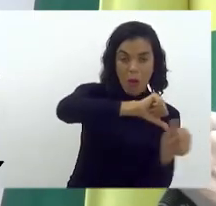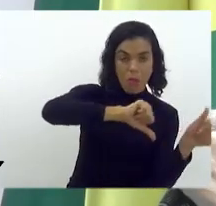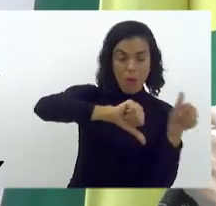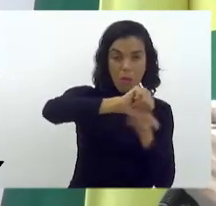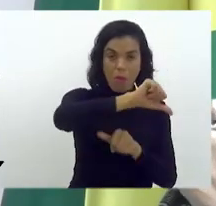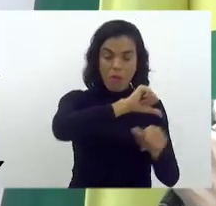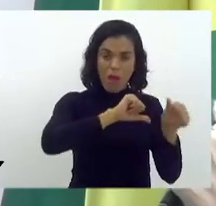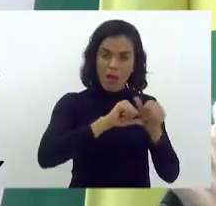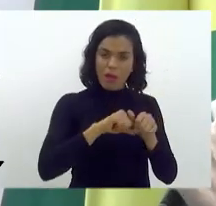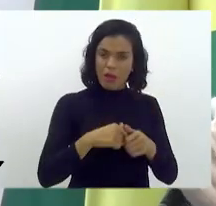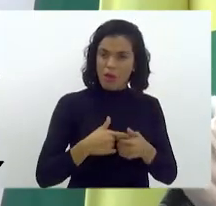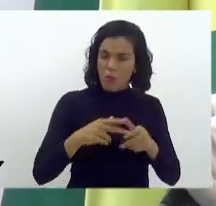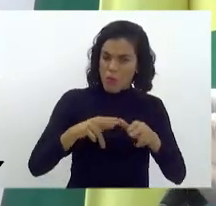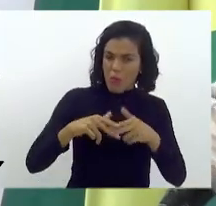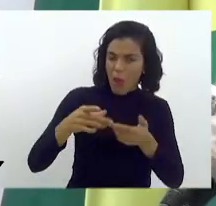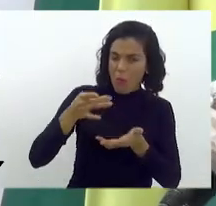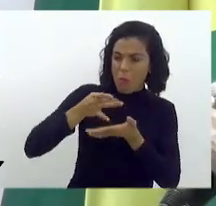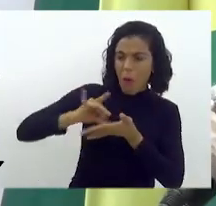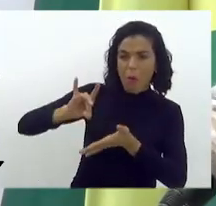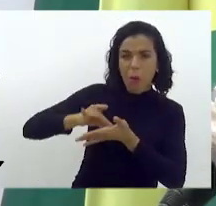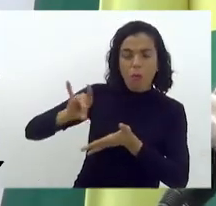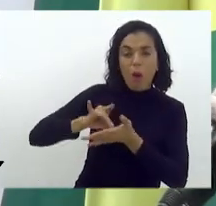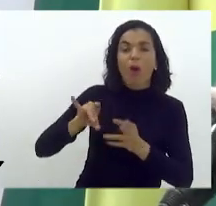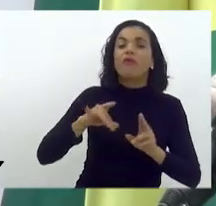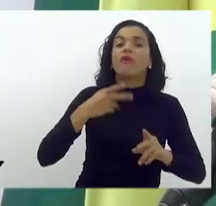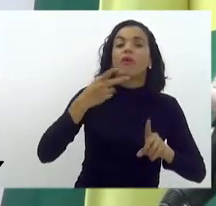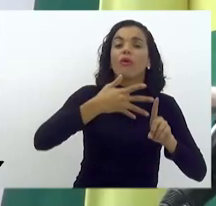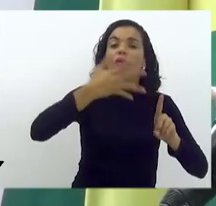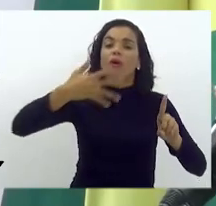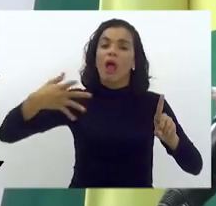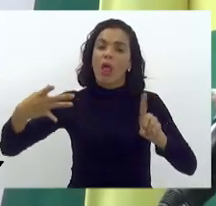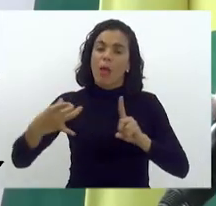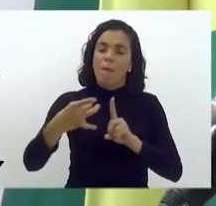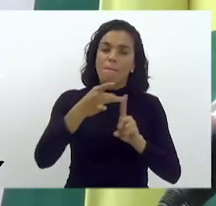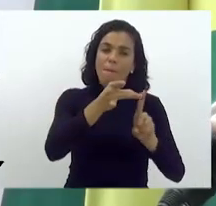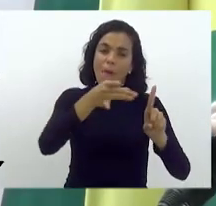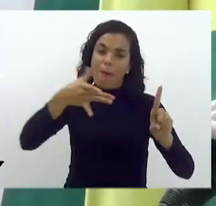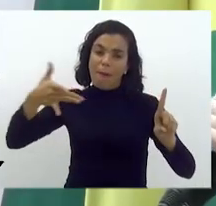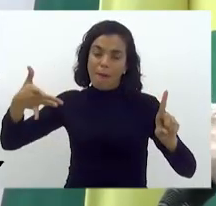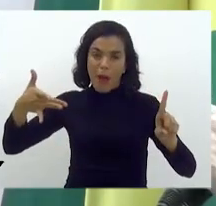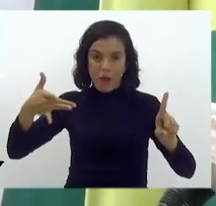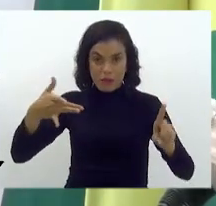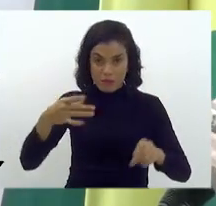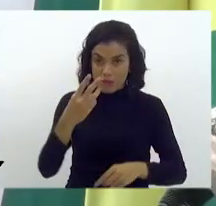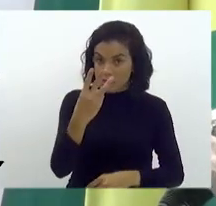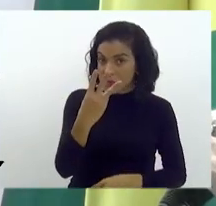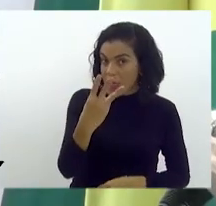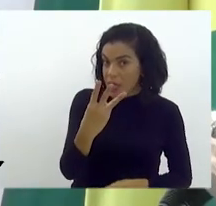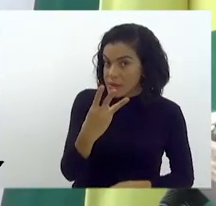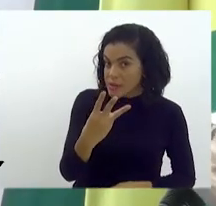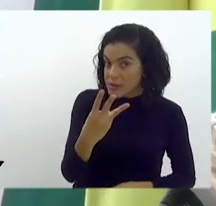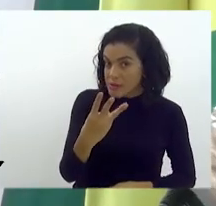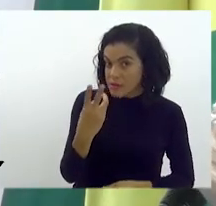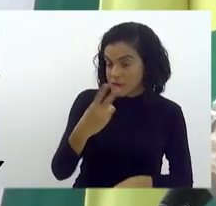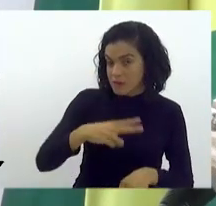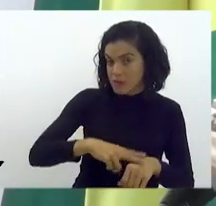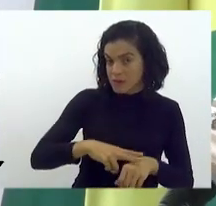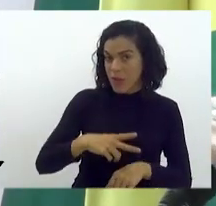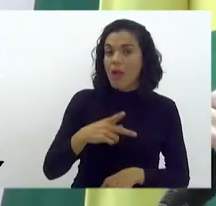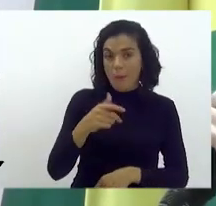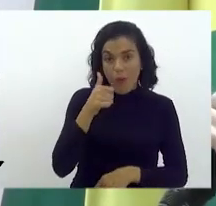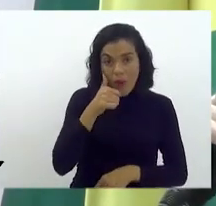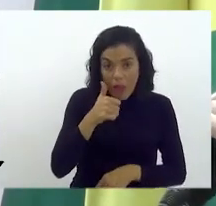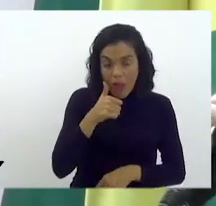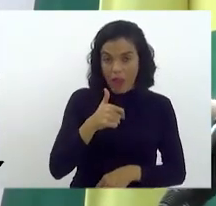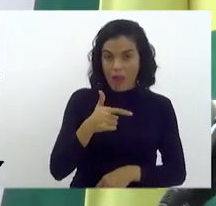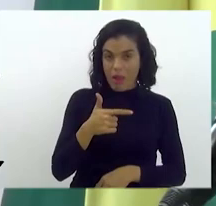ela queria eu comecei a receber ameaça dizendo que eu sou transbólica Então seja meus três ataques vieram de mulheres Isso é triste